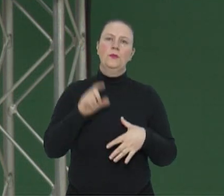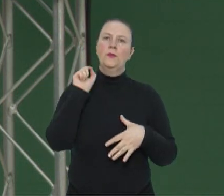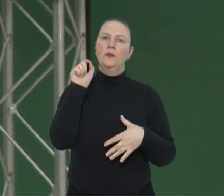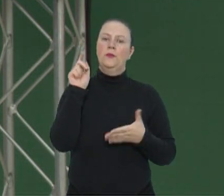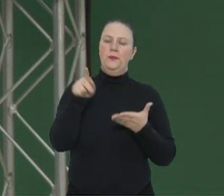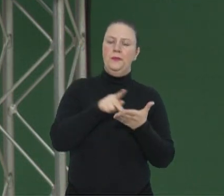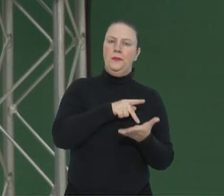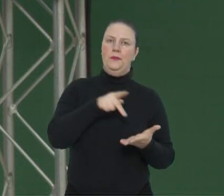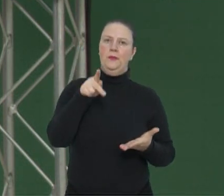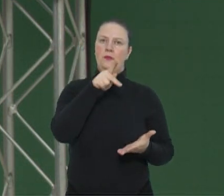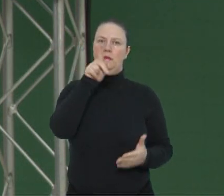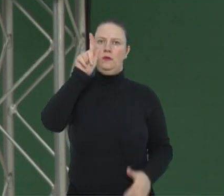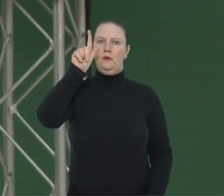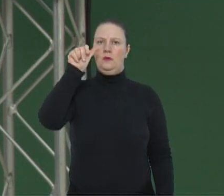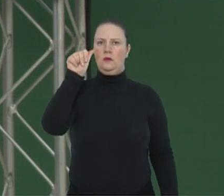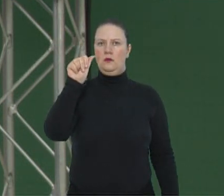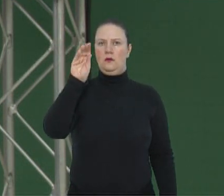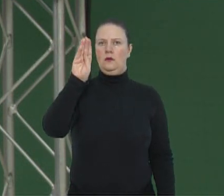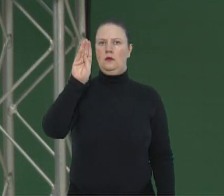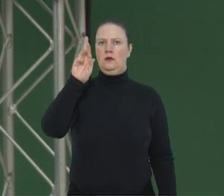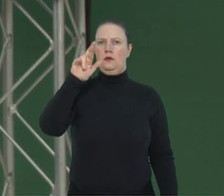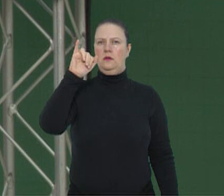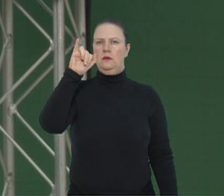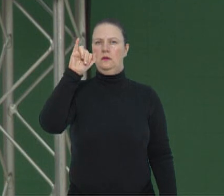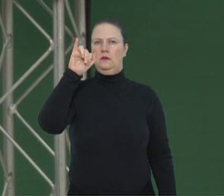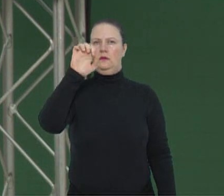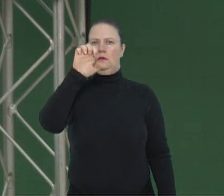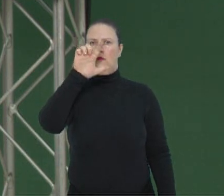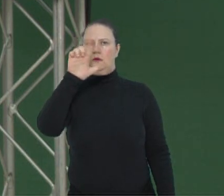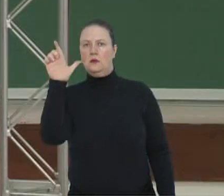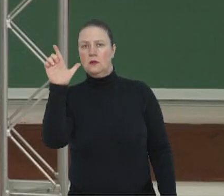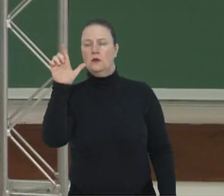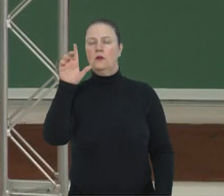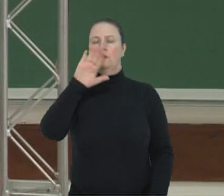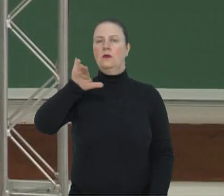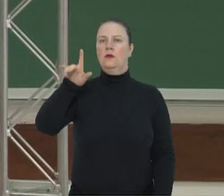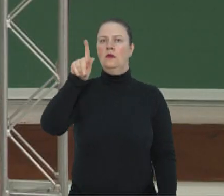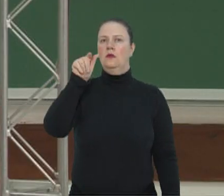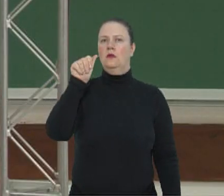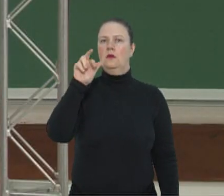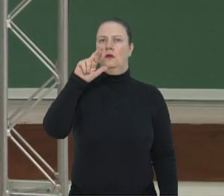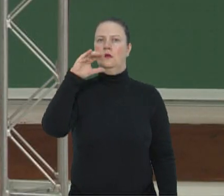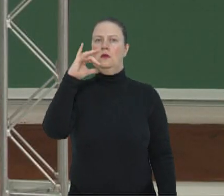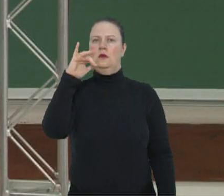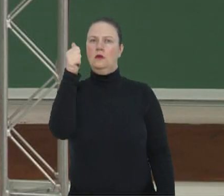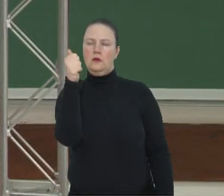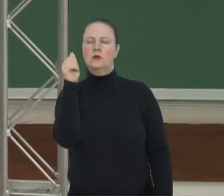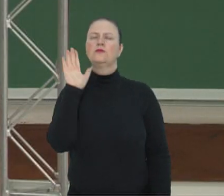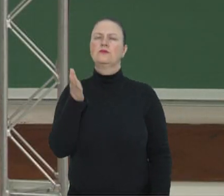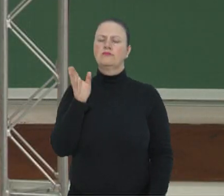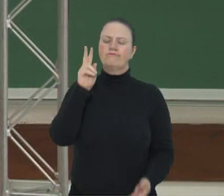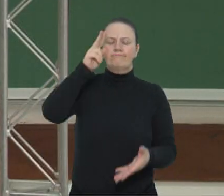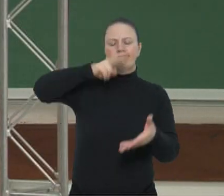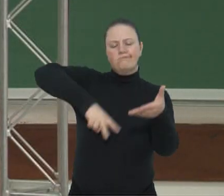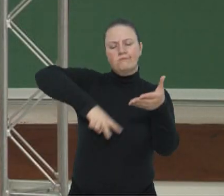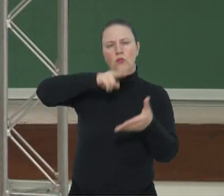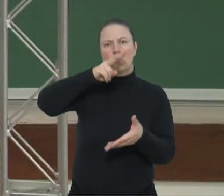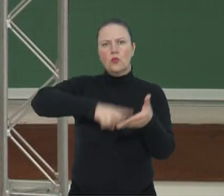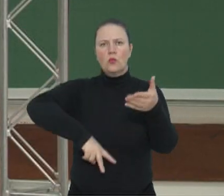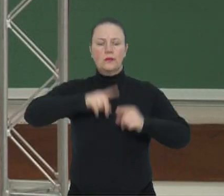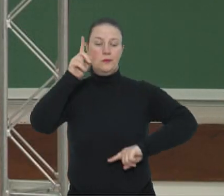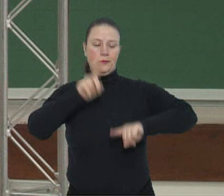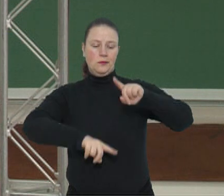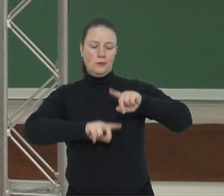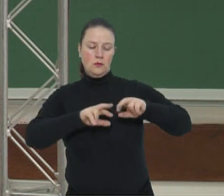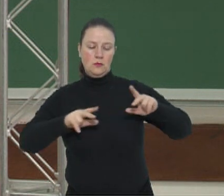poema de Gabriel García Márquez. Você já deve ter escutado, já deve ter lido algum